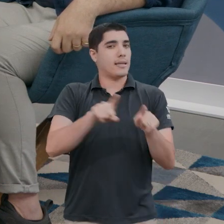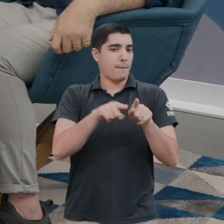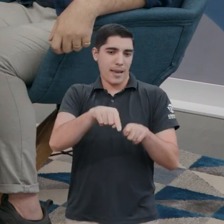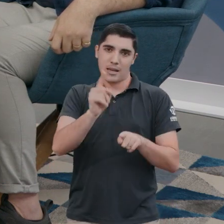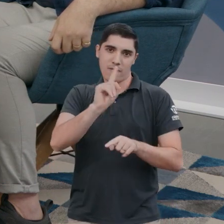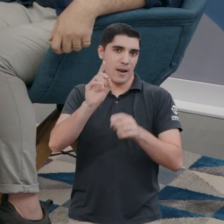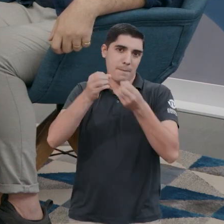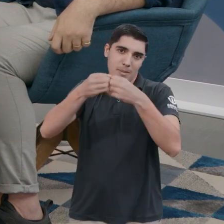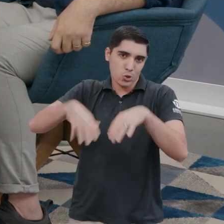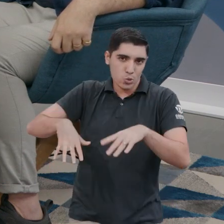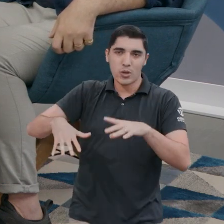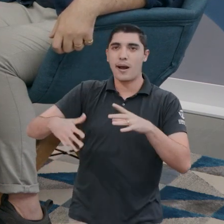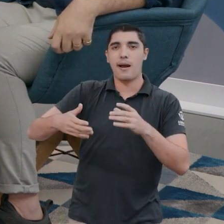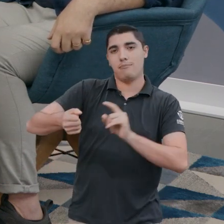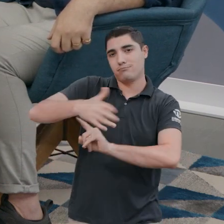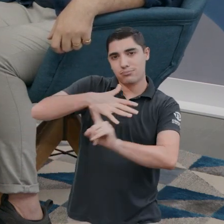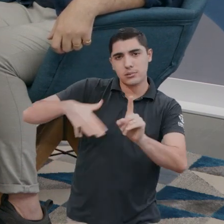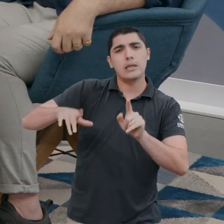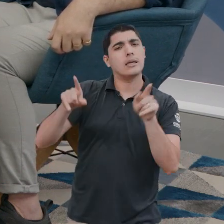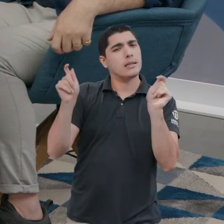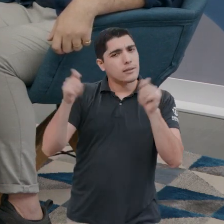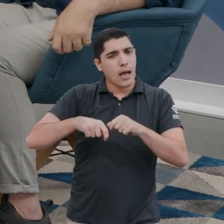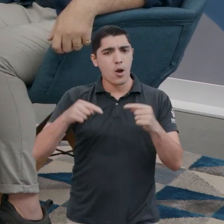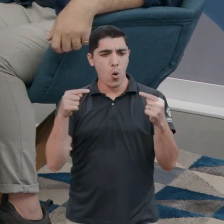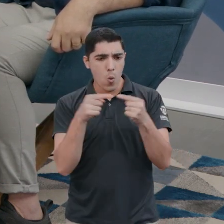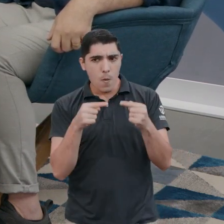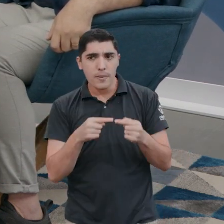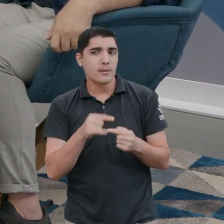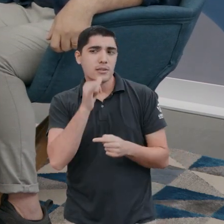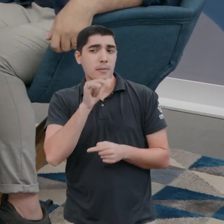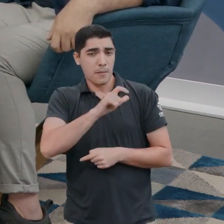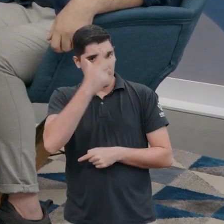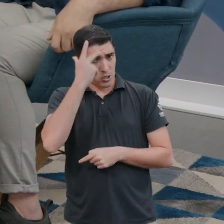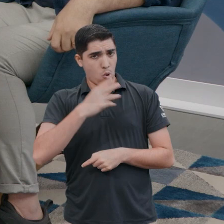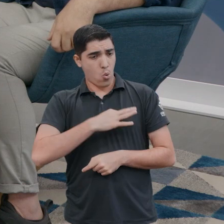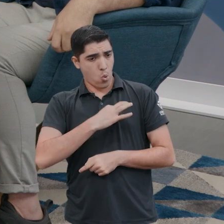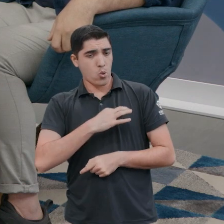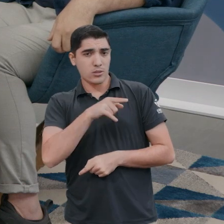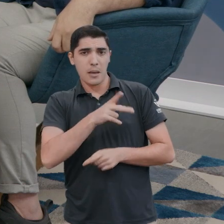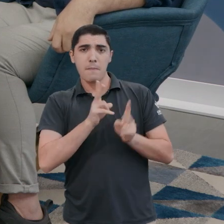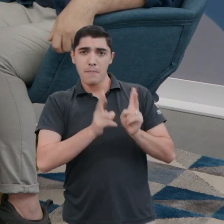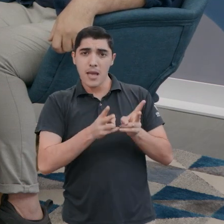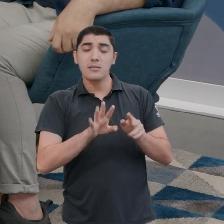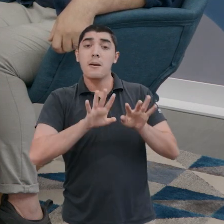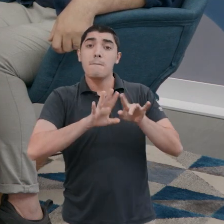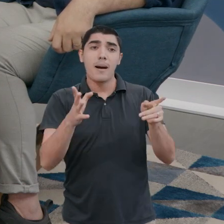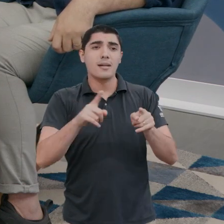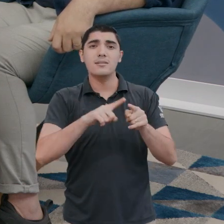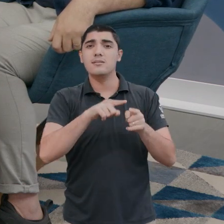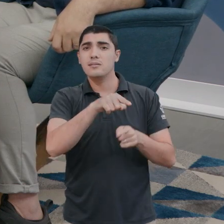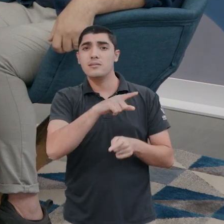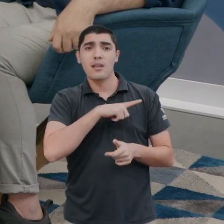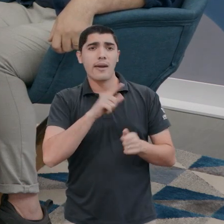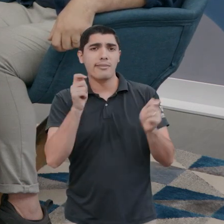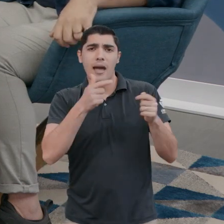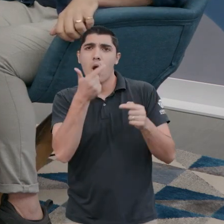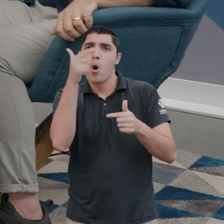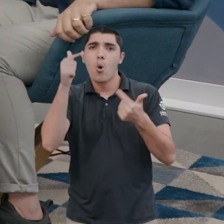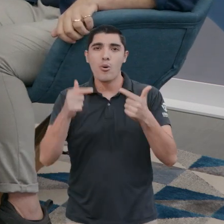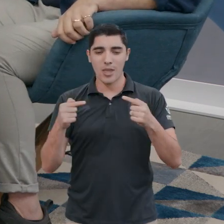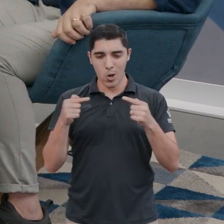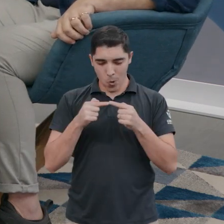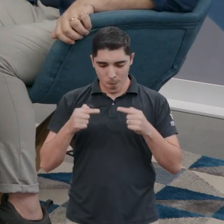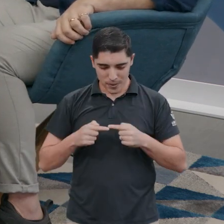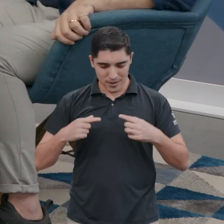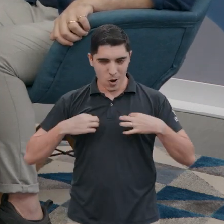né? E dá para fazer combinações também, né? Muitas vezes a pessoa tem aquela peça de roupa e só usa daquele jeito, mas tem uma infinidade de combinações que dá